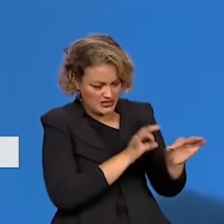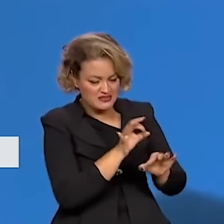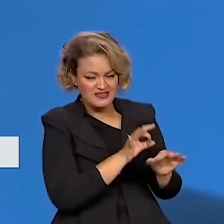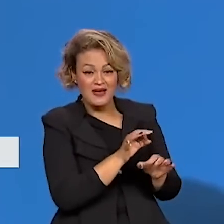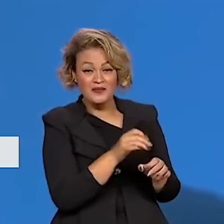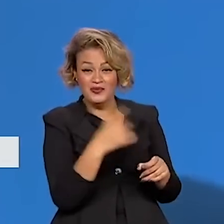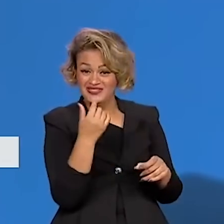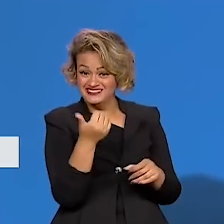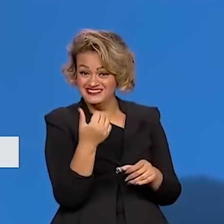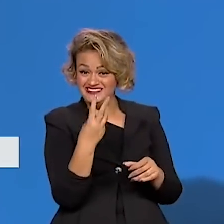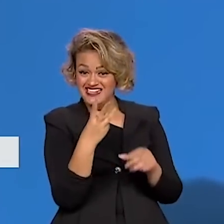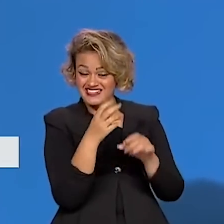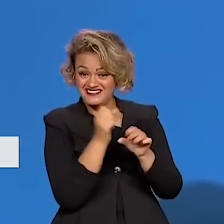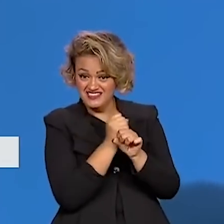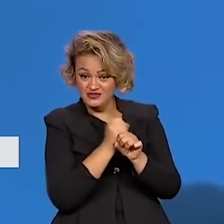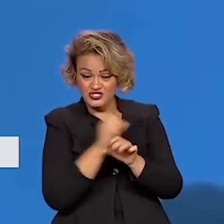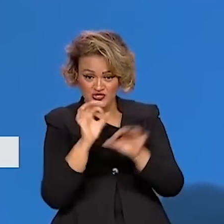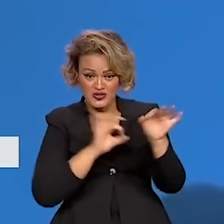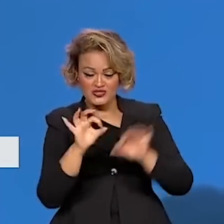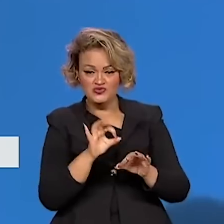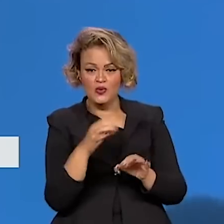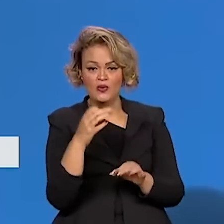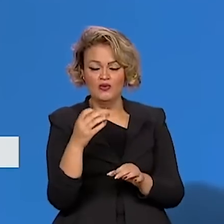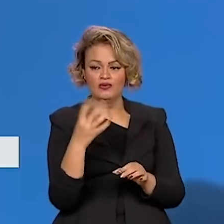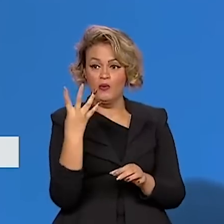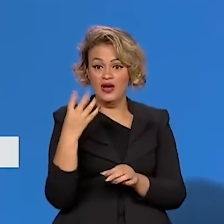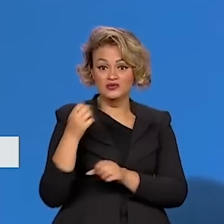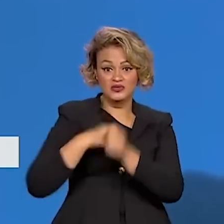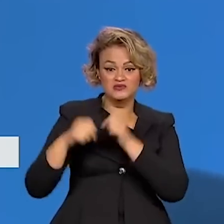foi desmontado em 4 anos